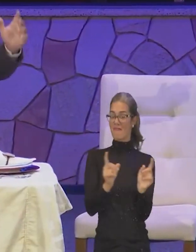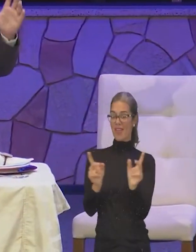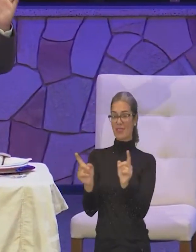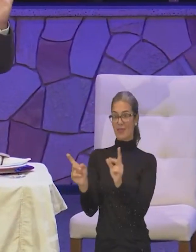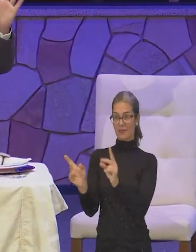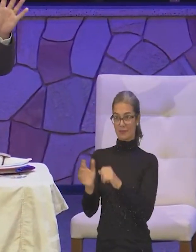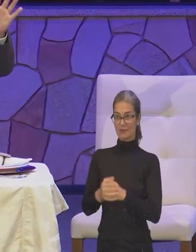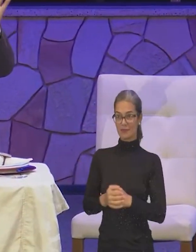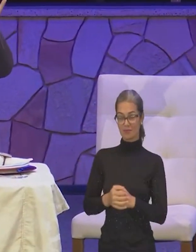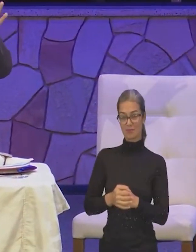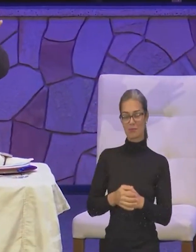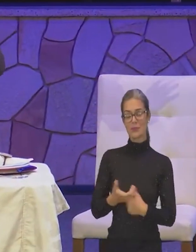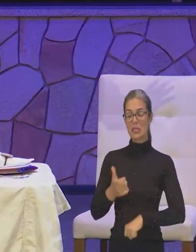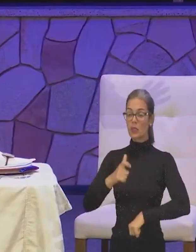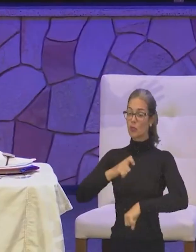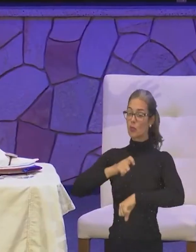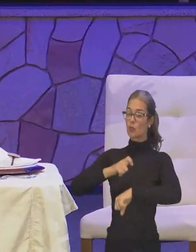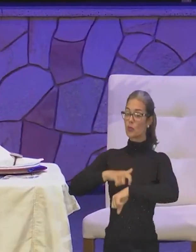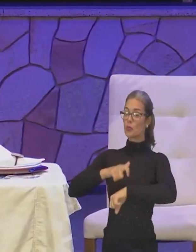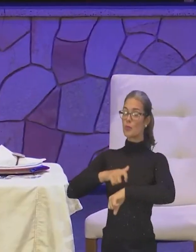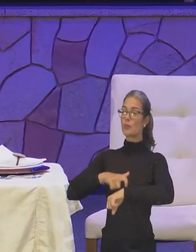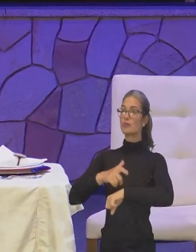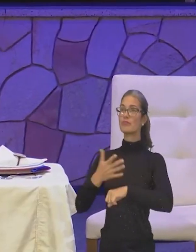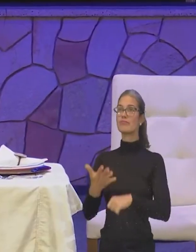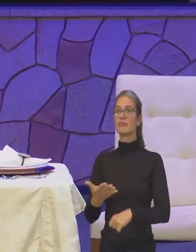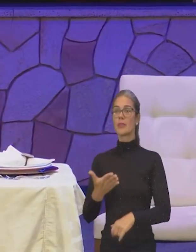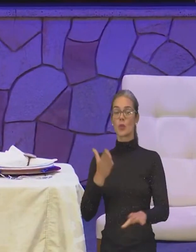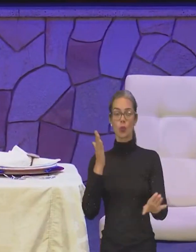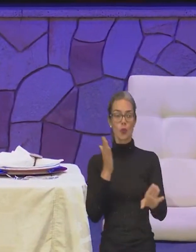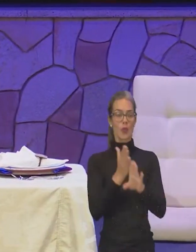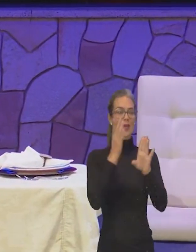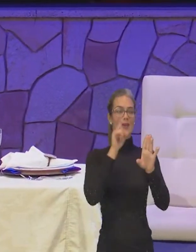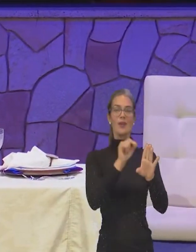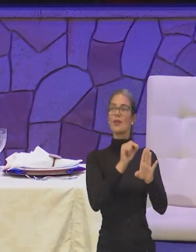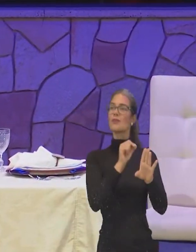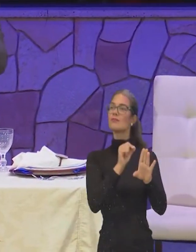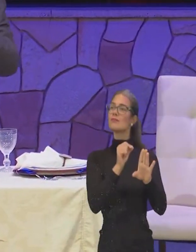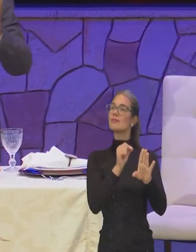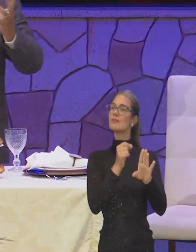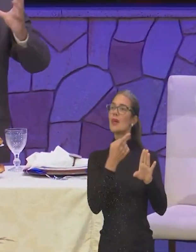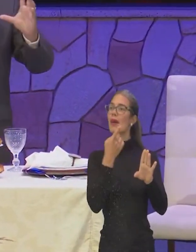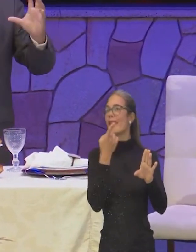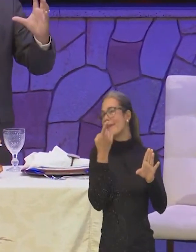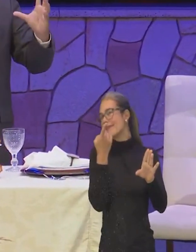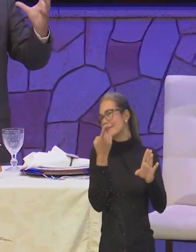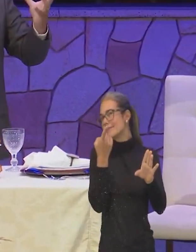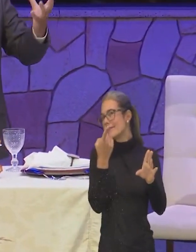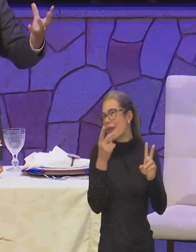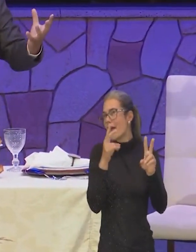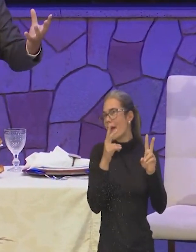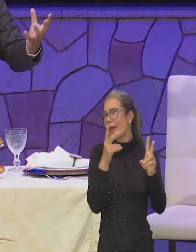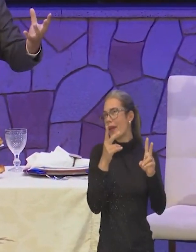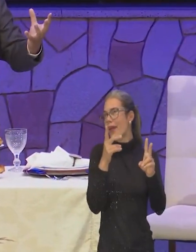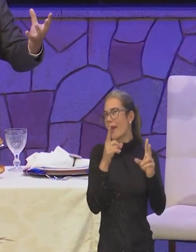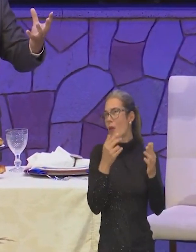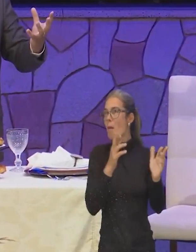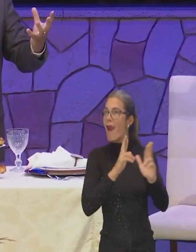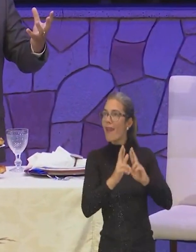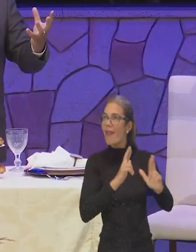E ali, naquele momento, se desenvolve, por interesse, por uma relação,